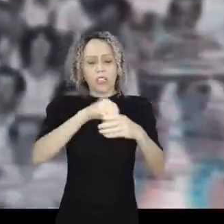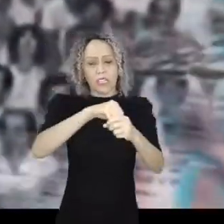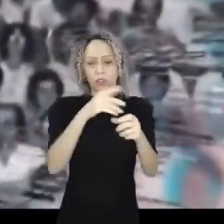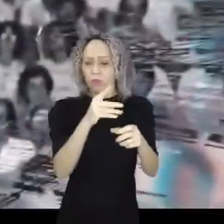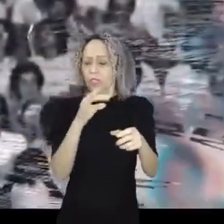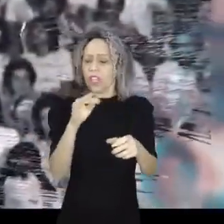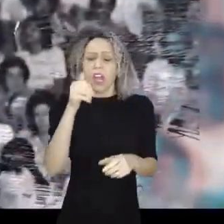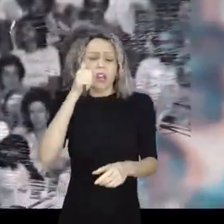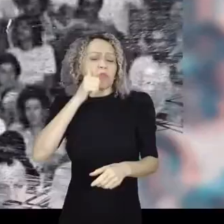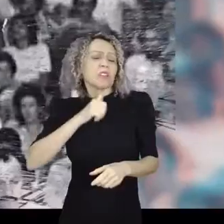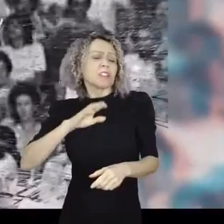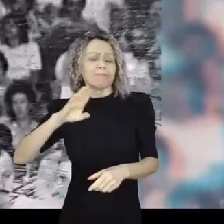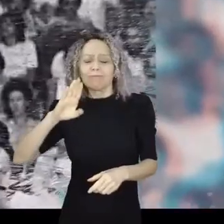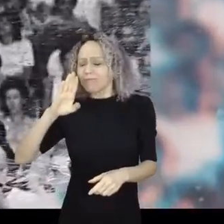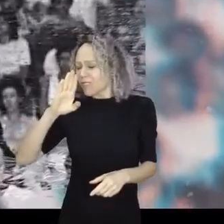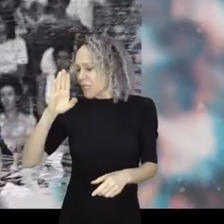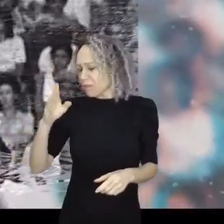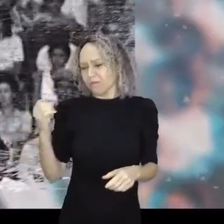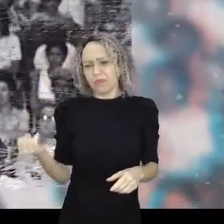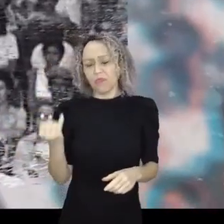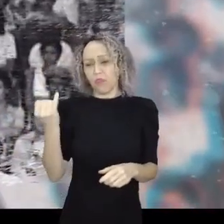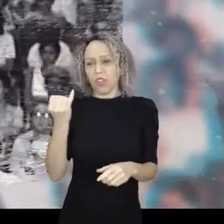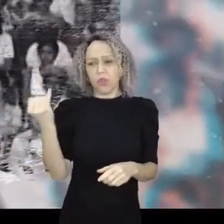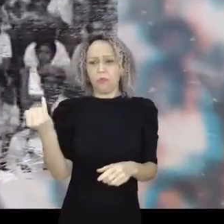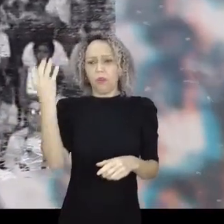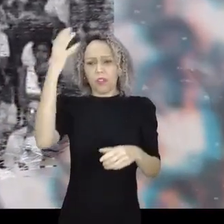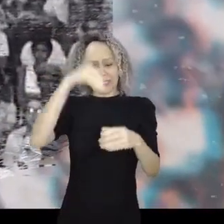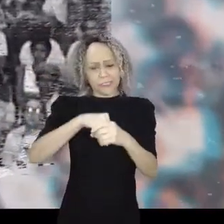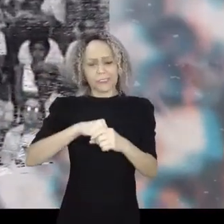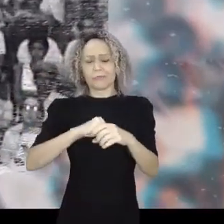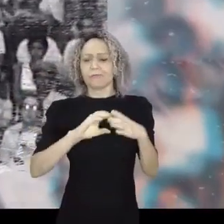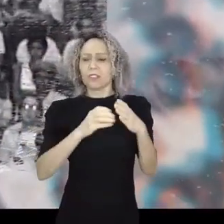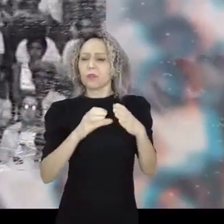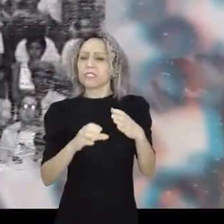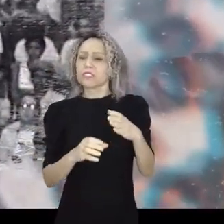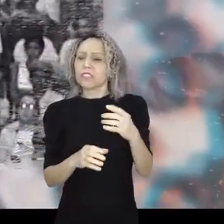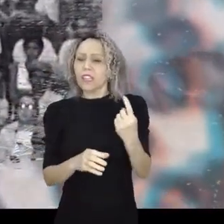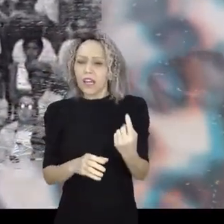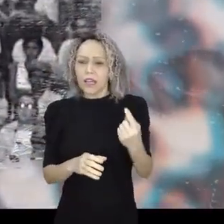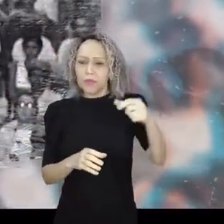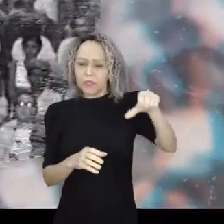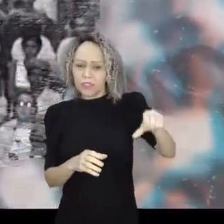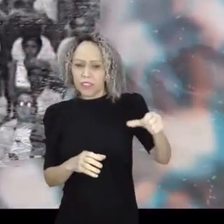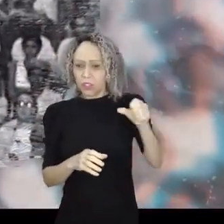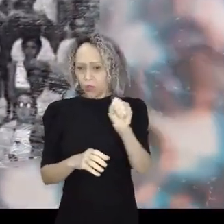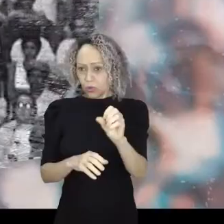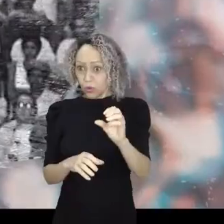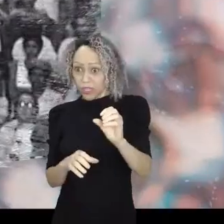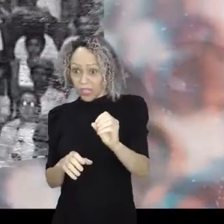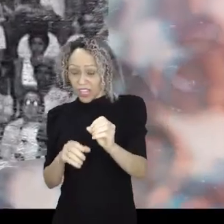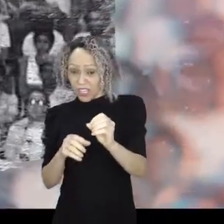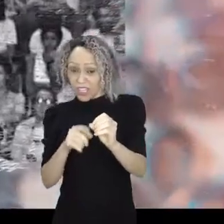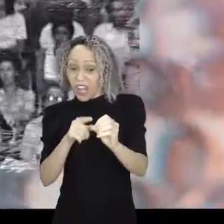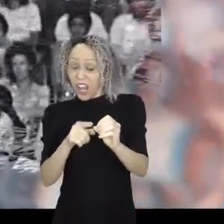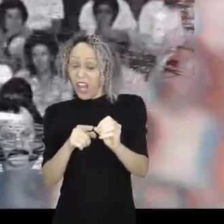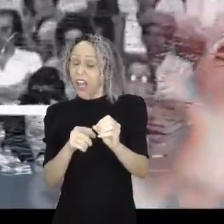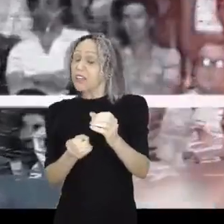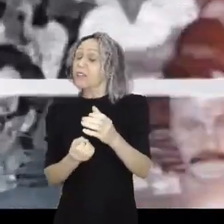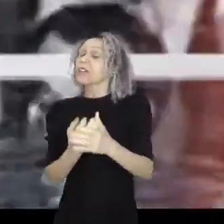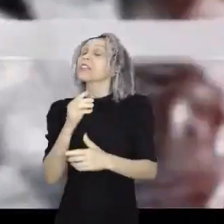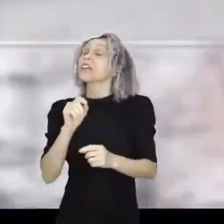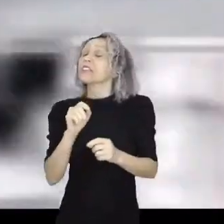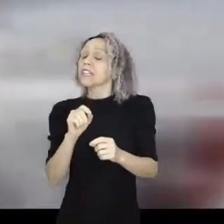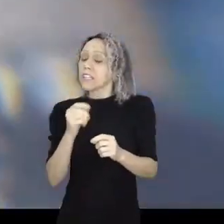partido. Quando fundado em 1980, já tinha em sua base o combate à desigualdade de gênero, e isso só